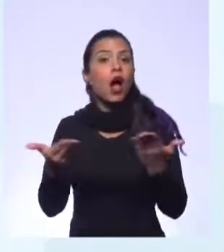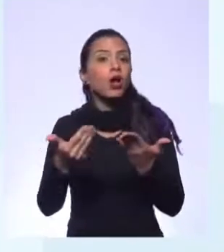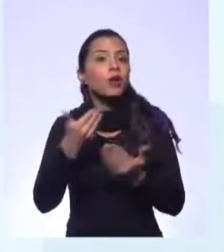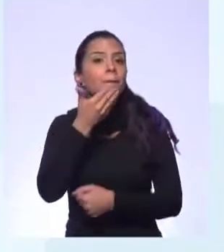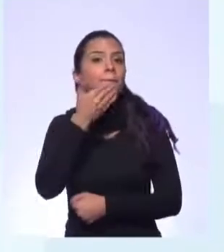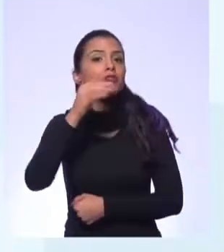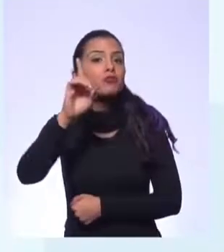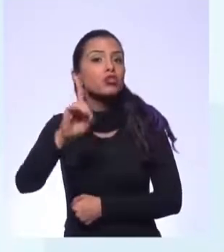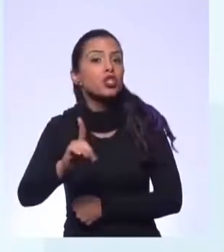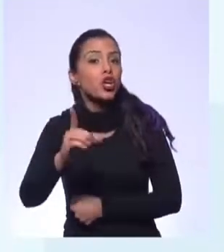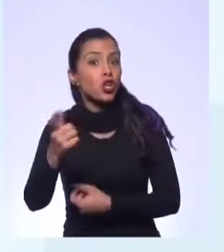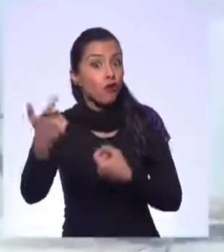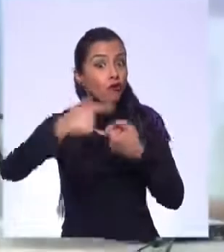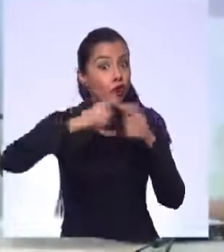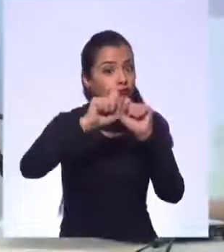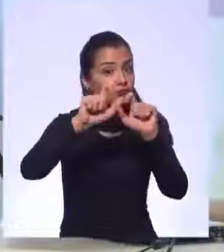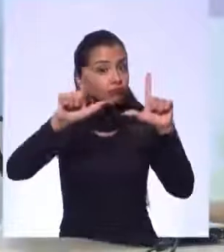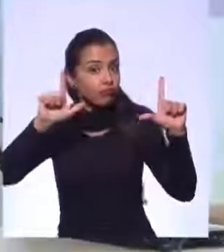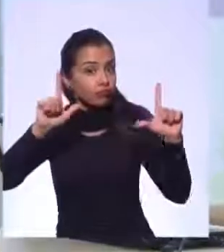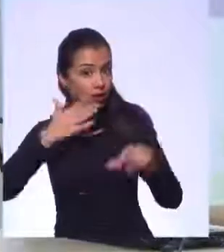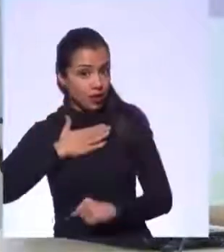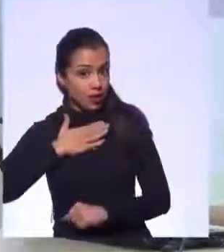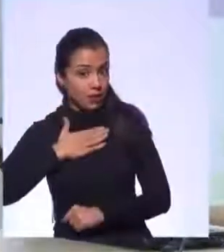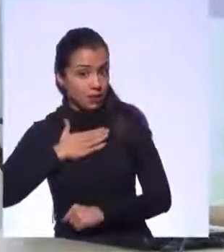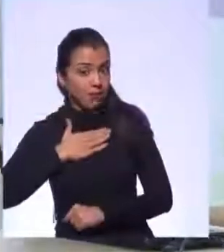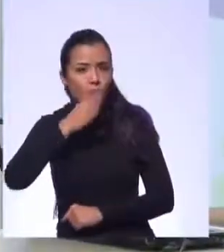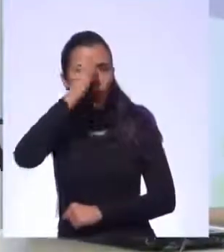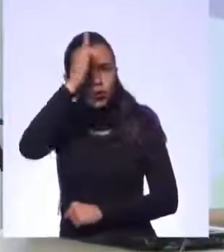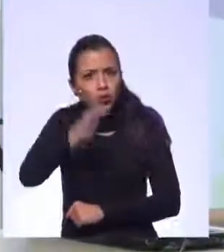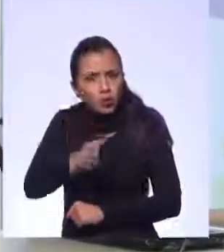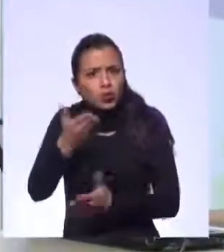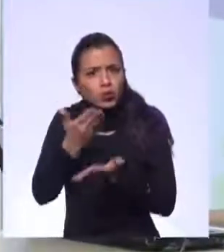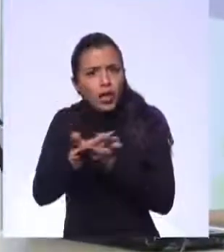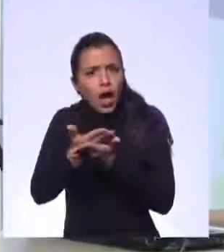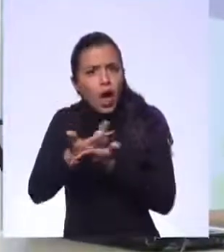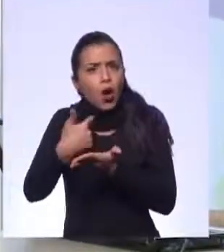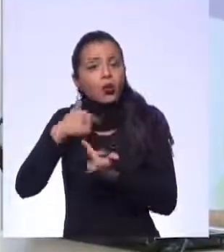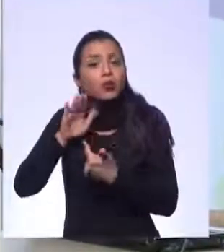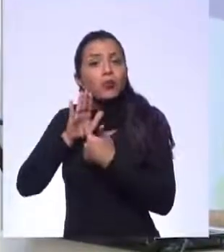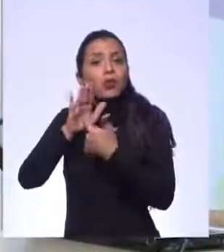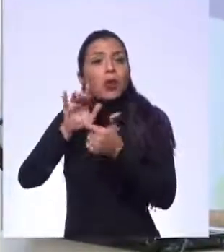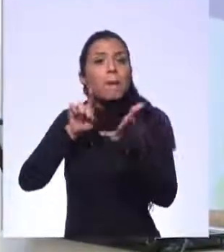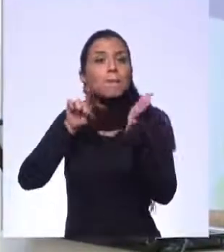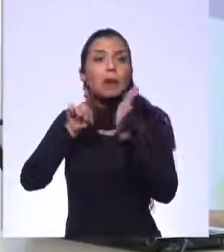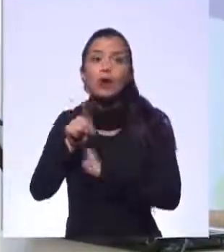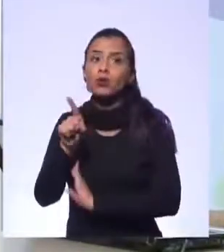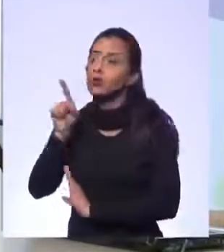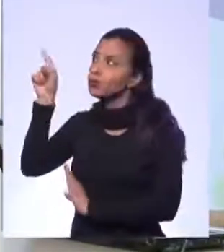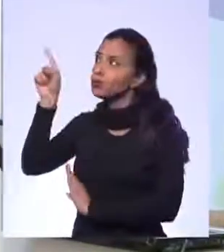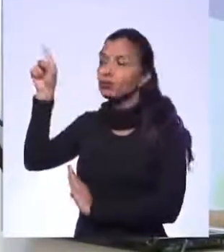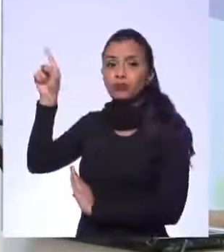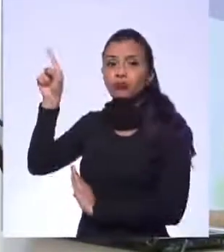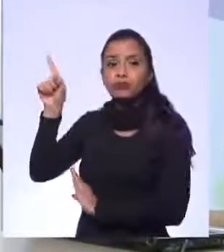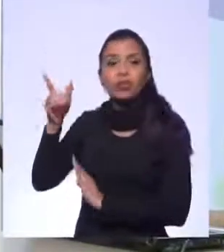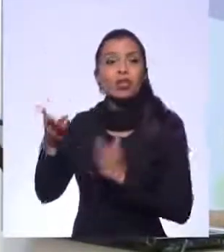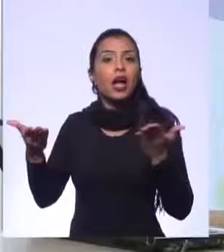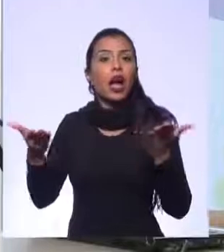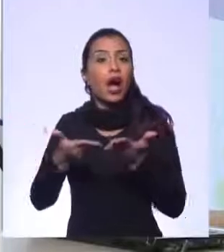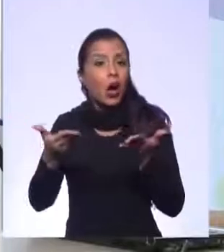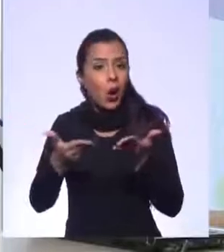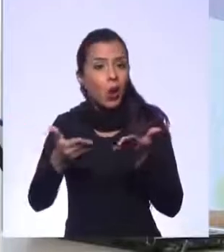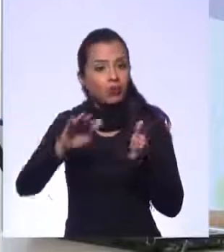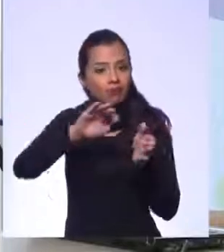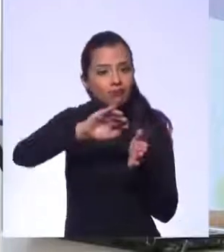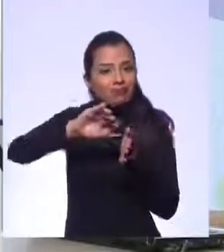diretor voltar em mim. Né? Toda a aula eu estou colocando essa pergunta para vocês. Aí eu tirei ela hoje de